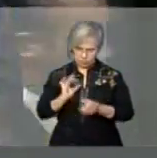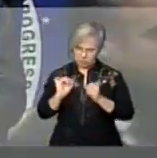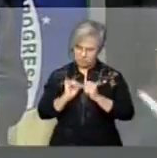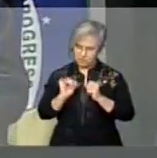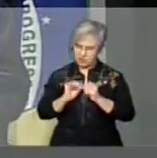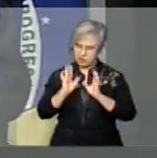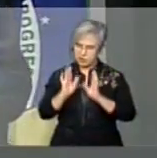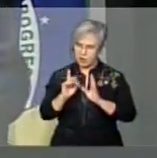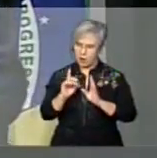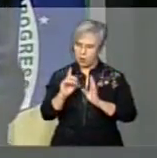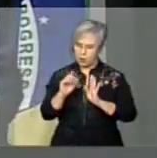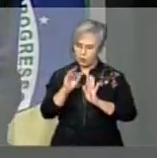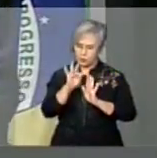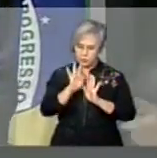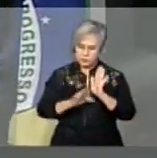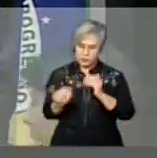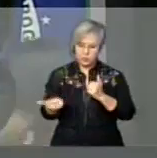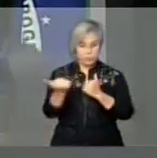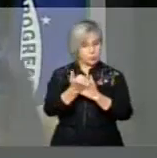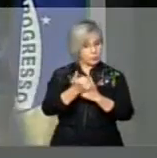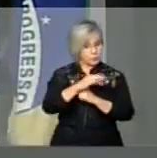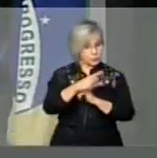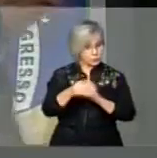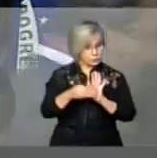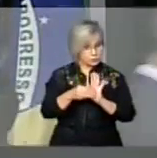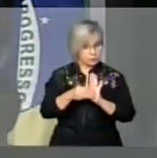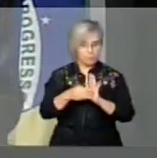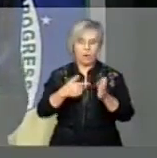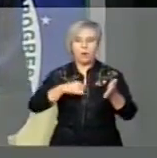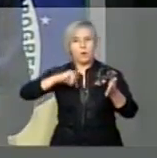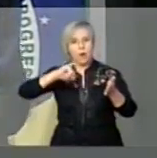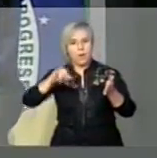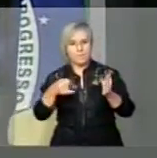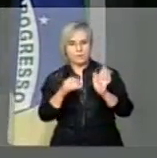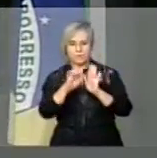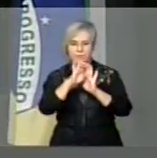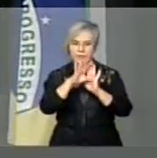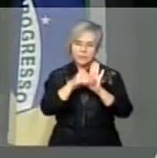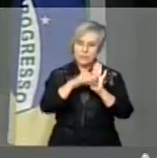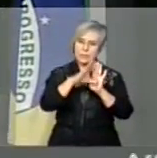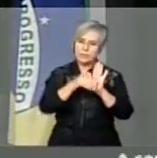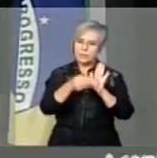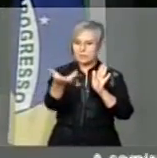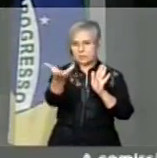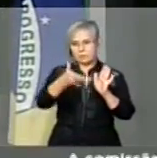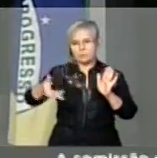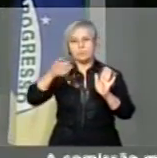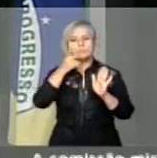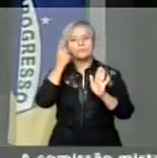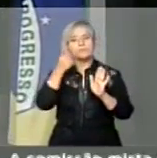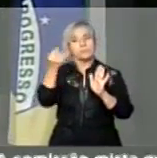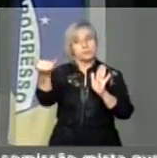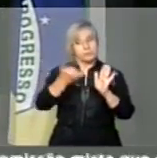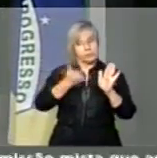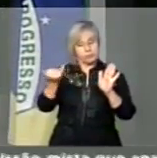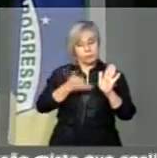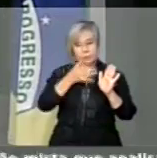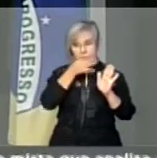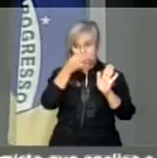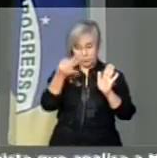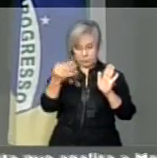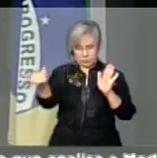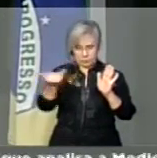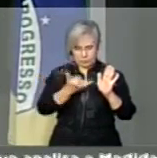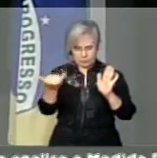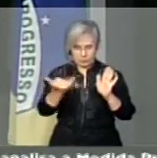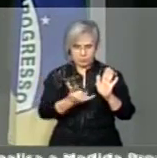substitutivo, e nesse substitutivo eu aproveitei as emendas sugeridas pelos parlamentares. A intenção